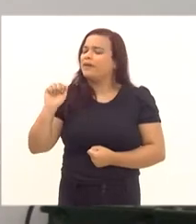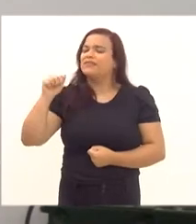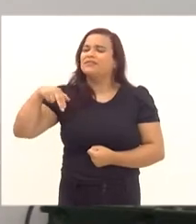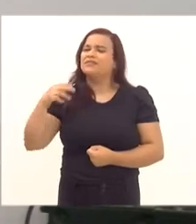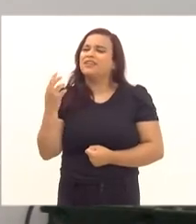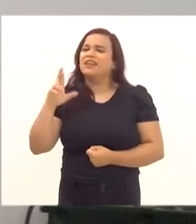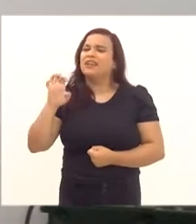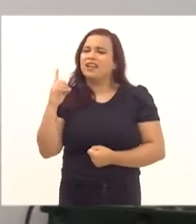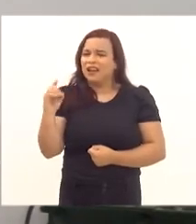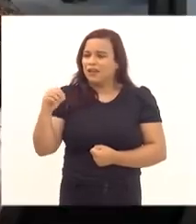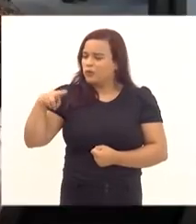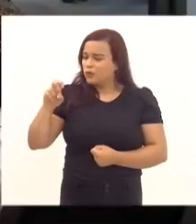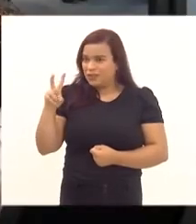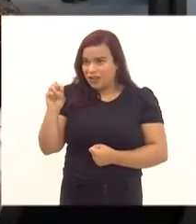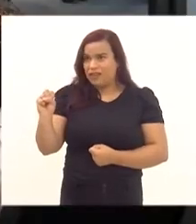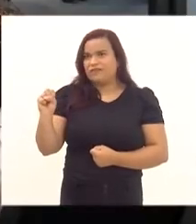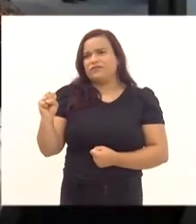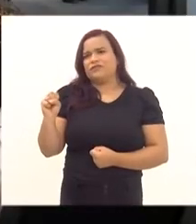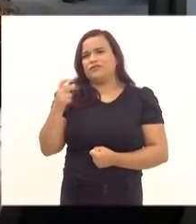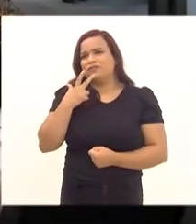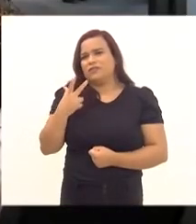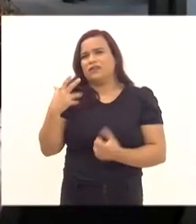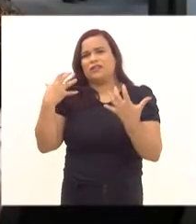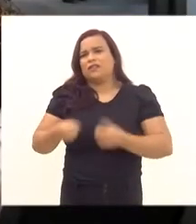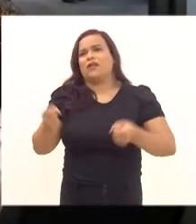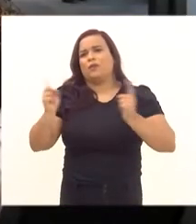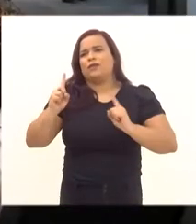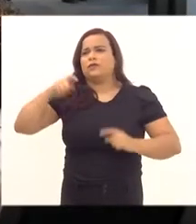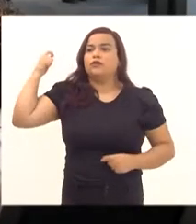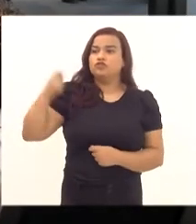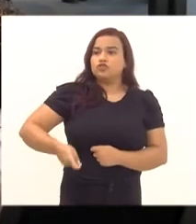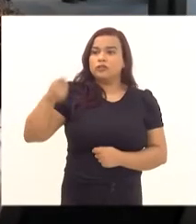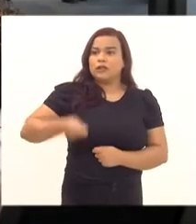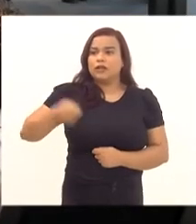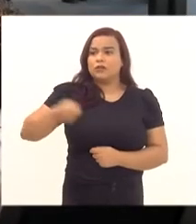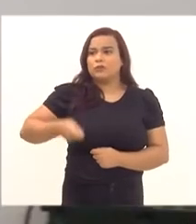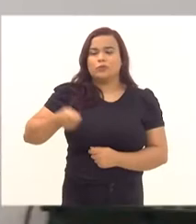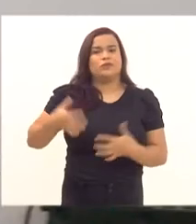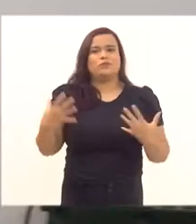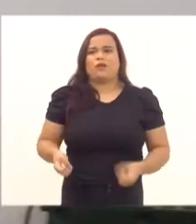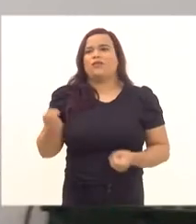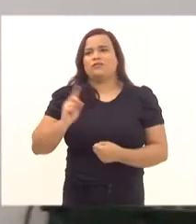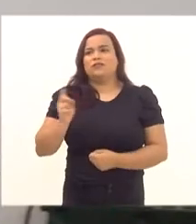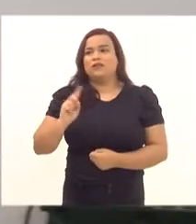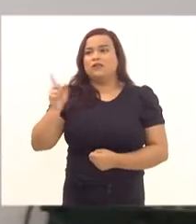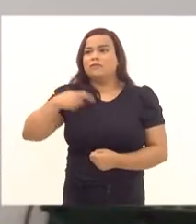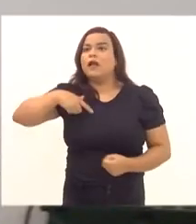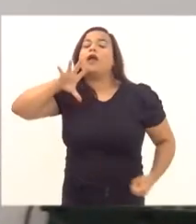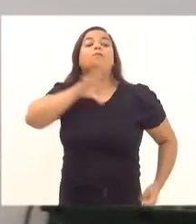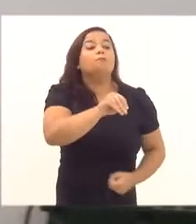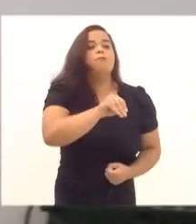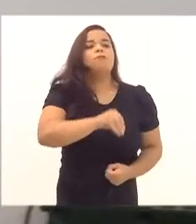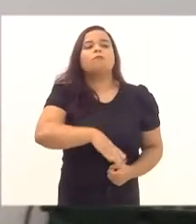toleram conforme de Ulysses Guimarães não era uma ditadura nós não toleramos o cala a boca nós não toleramos a censura